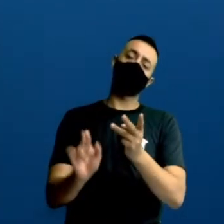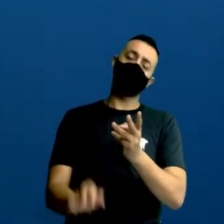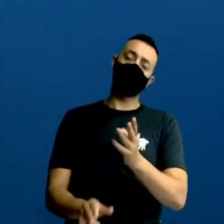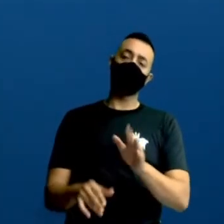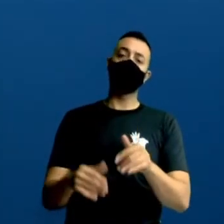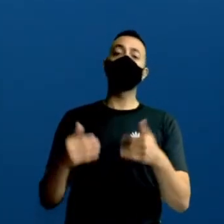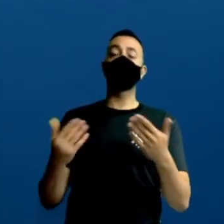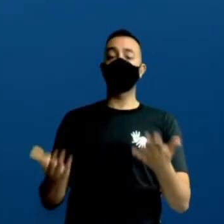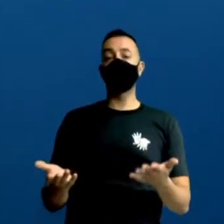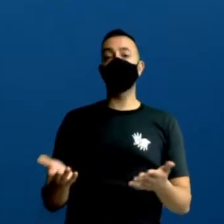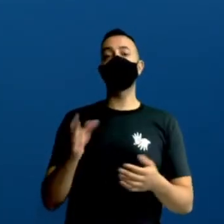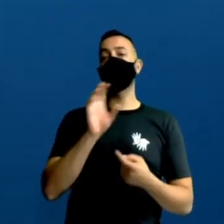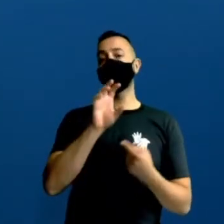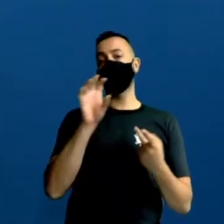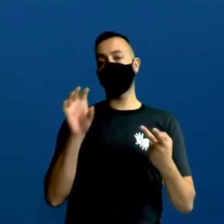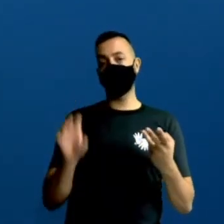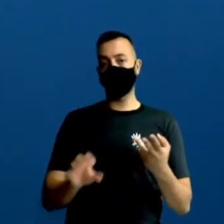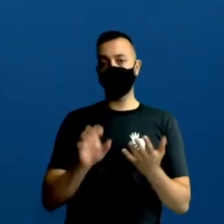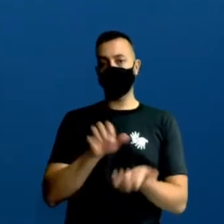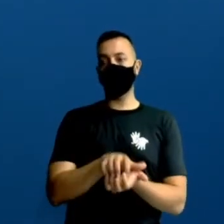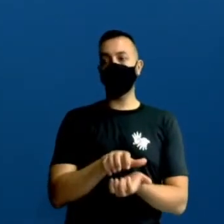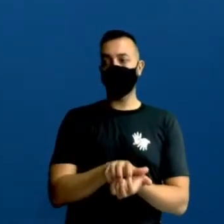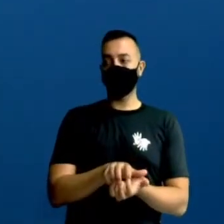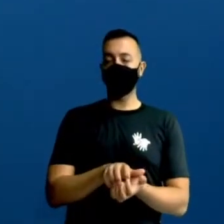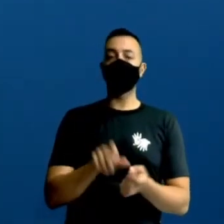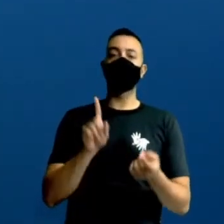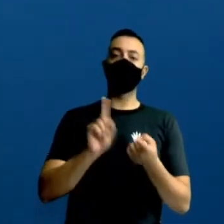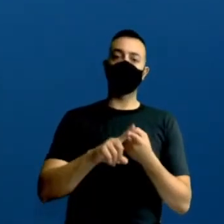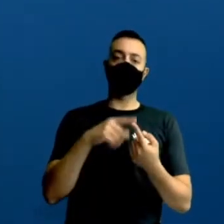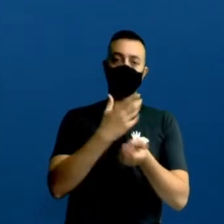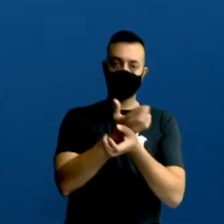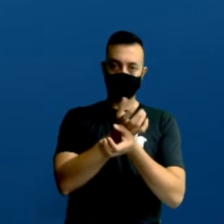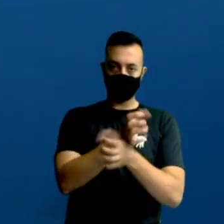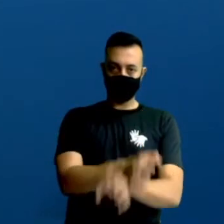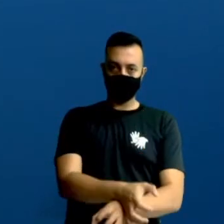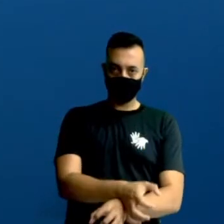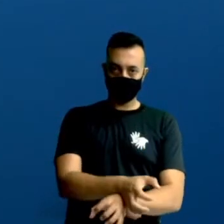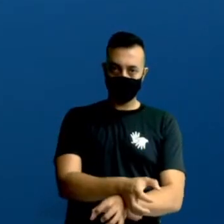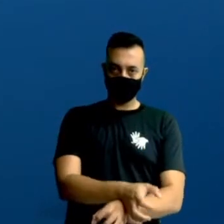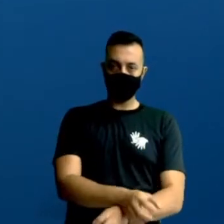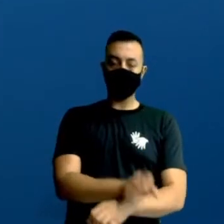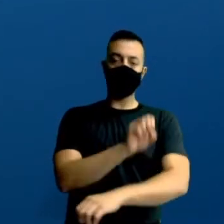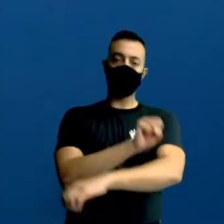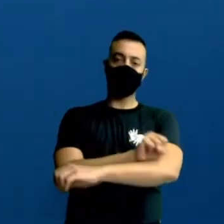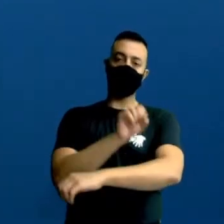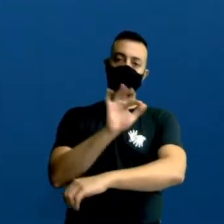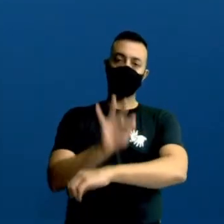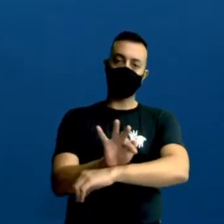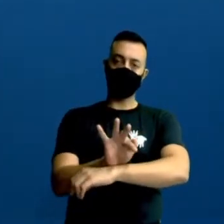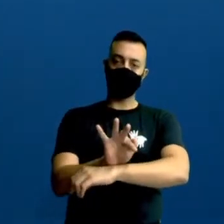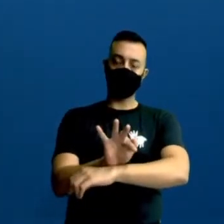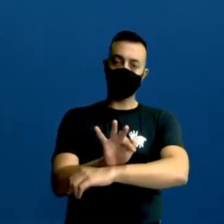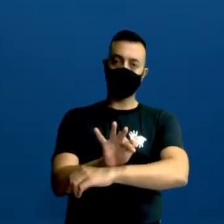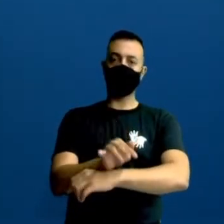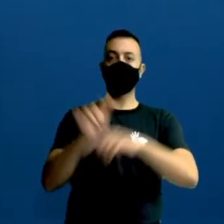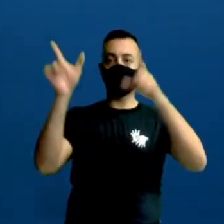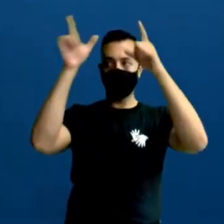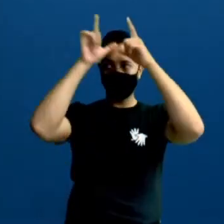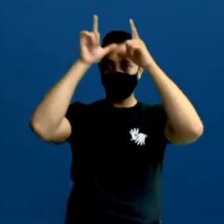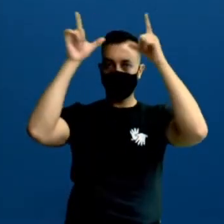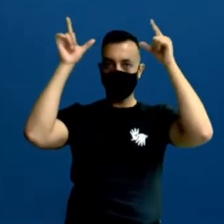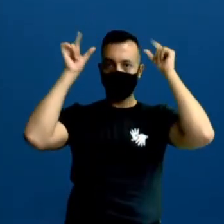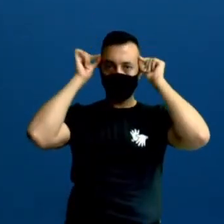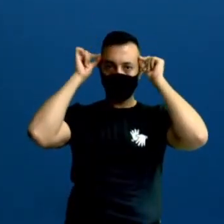Então, quais são as mesorregiões aqui de Pernambuco? Sertão, São Francisco,